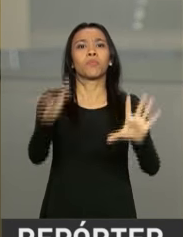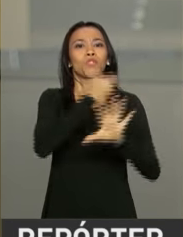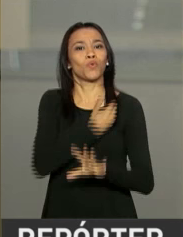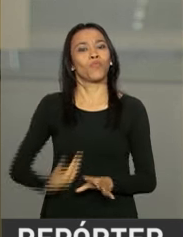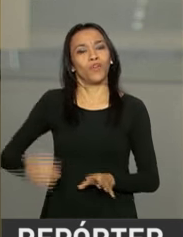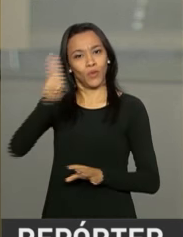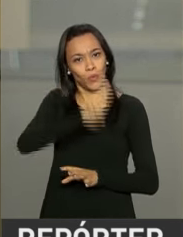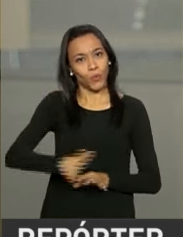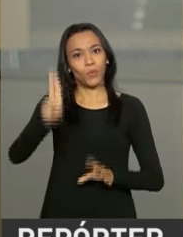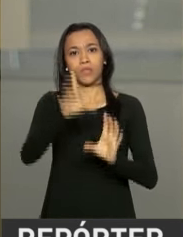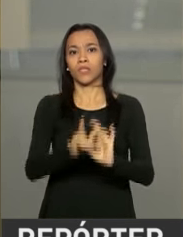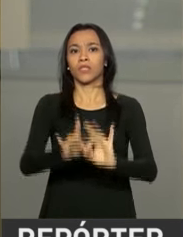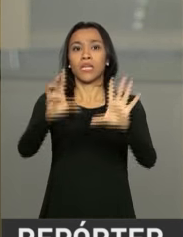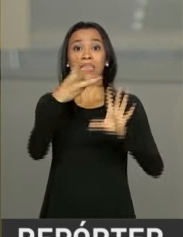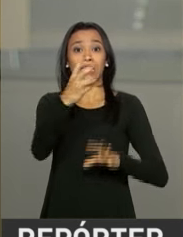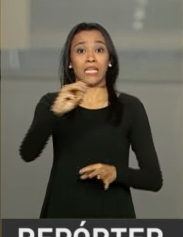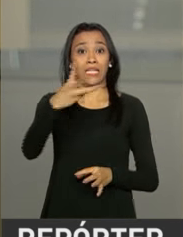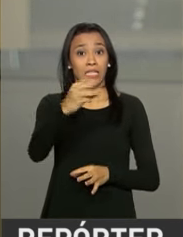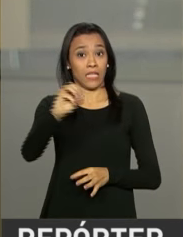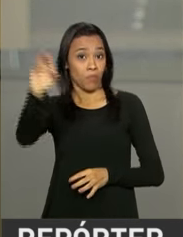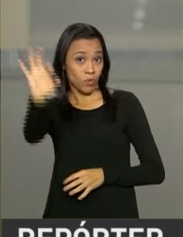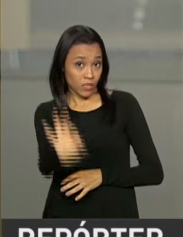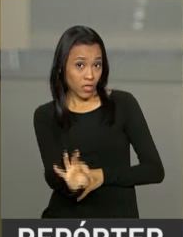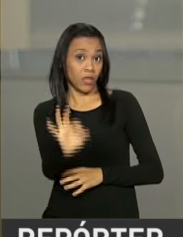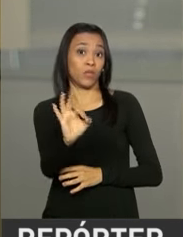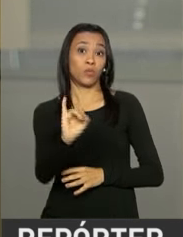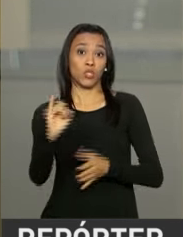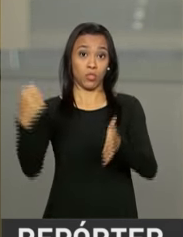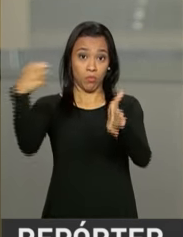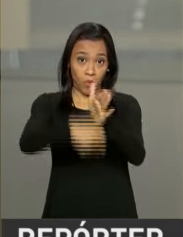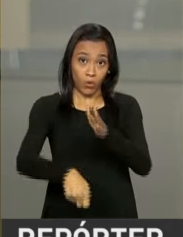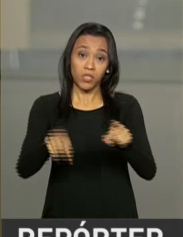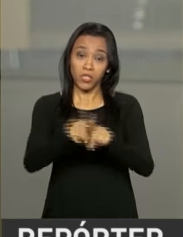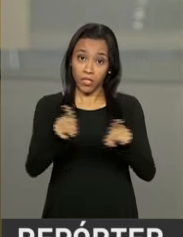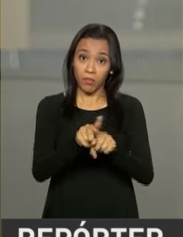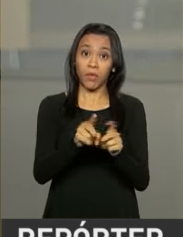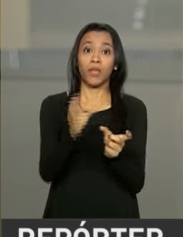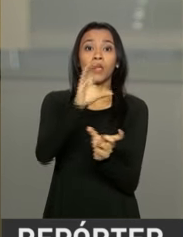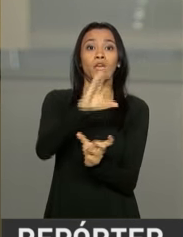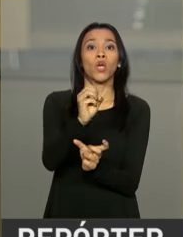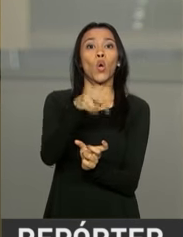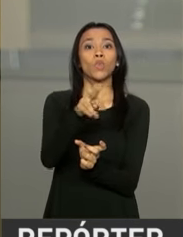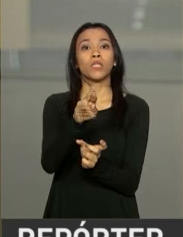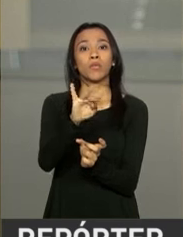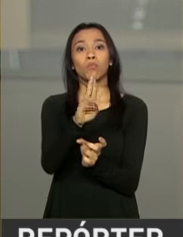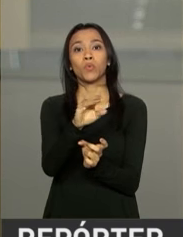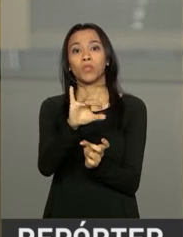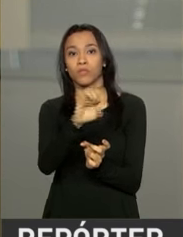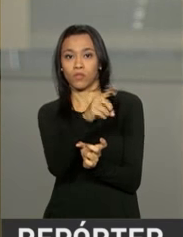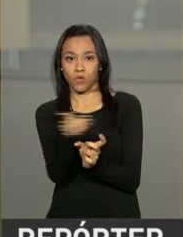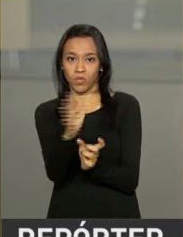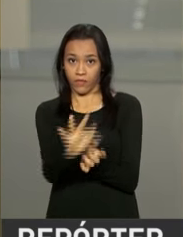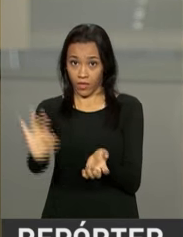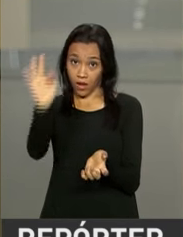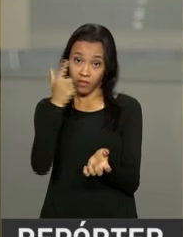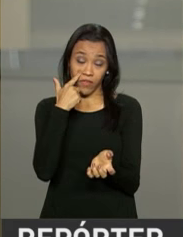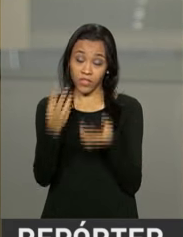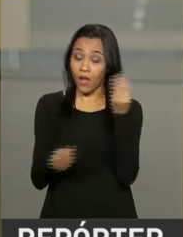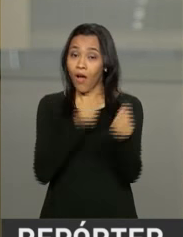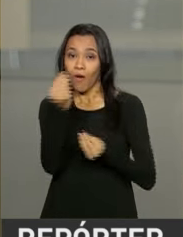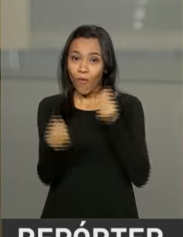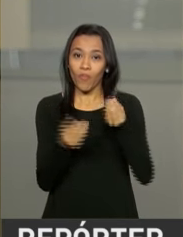governo use livremente 30% das receitas de impostos e contribuições federais. Veja como foi a